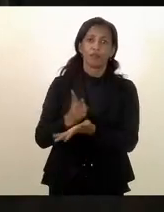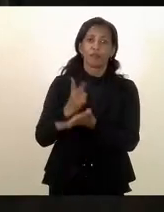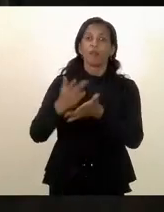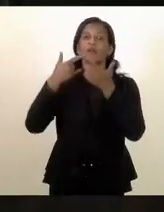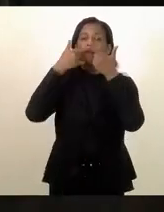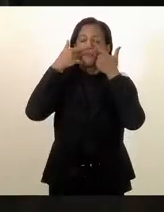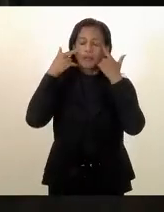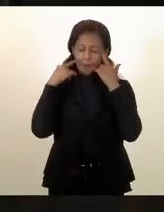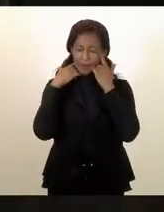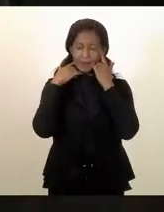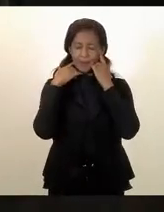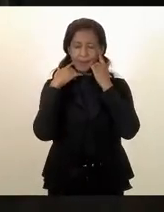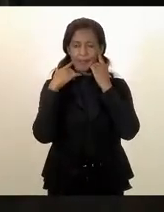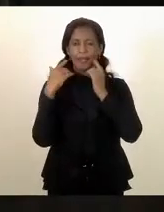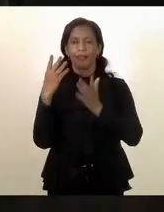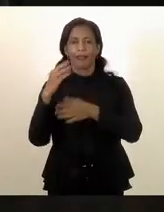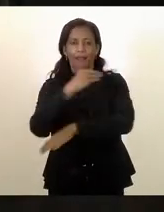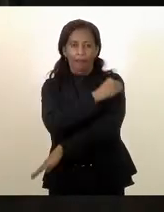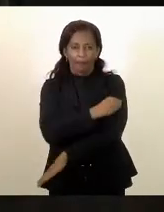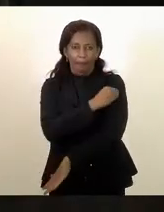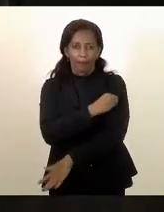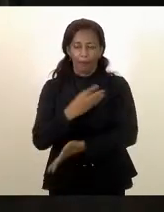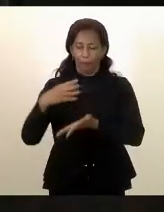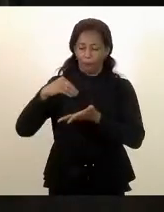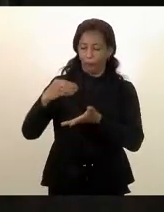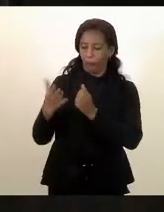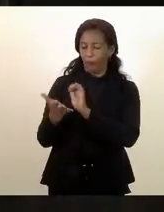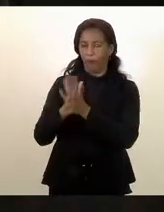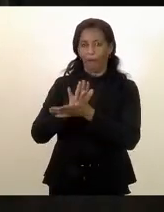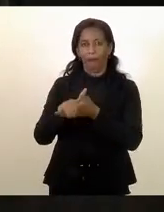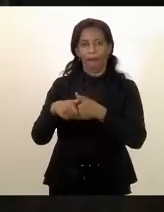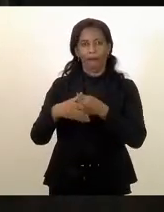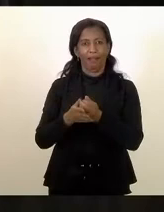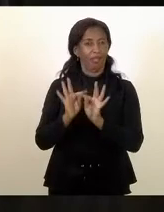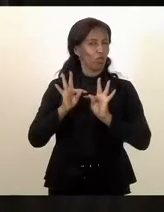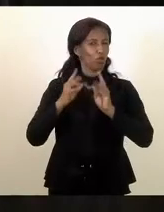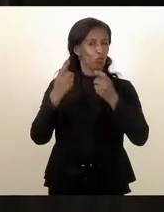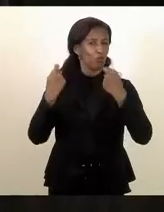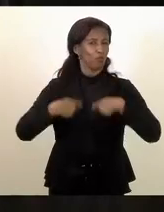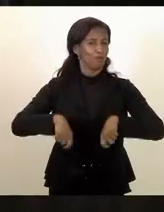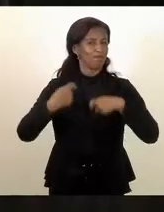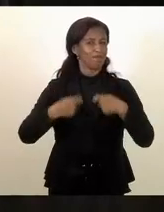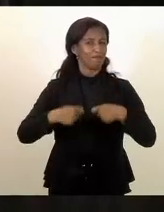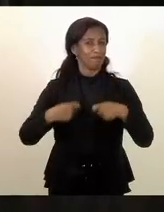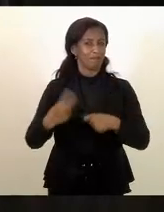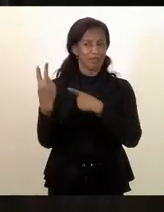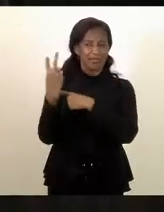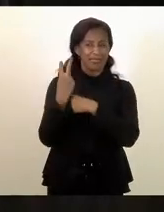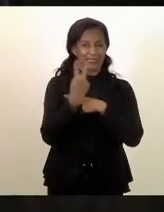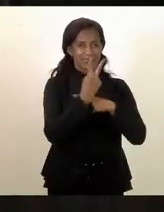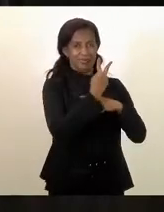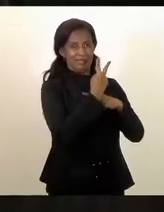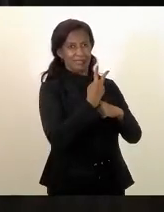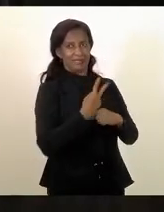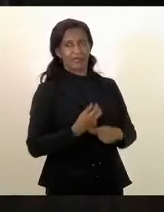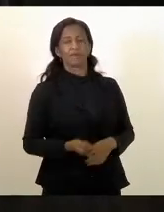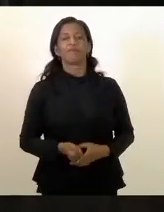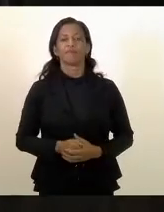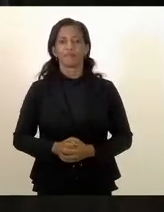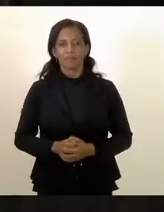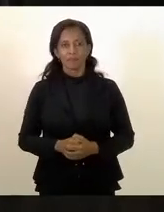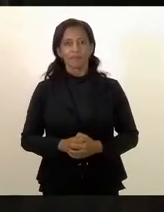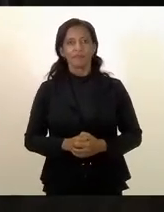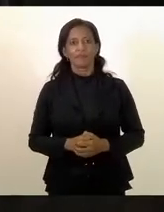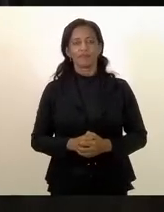minha máscara álcool gel álcool e todos os outros produtos que possam nos imunizar e nos proteger